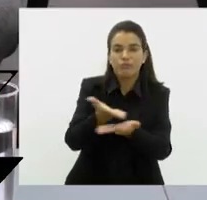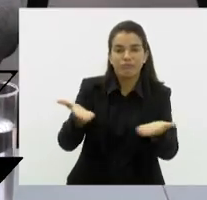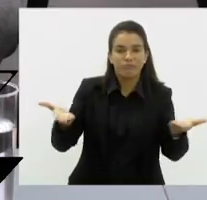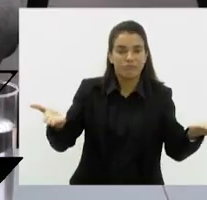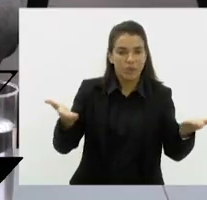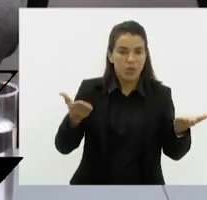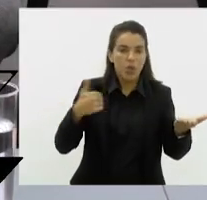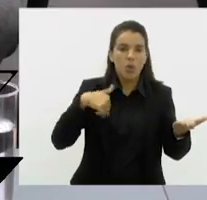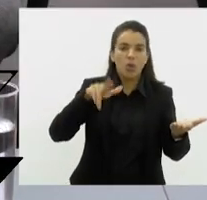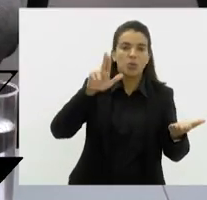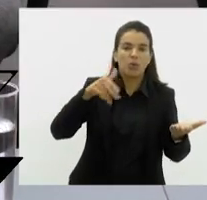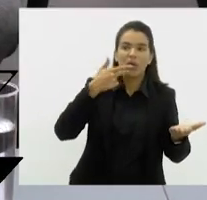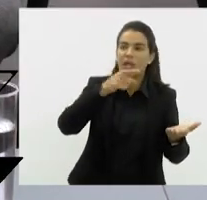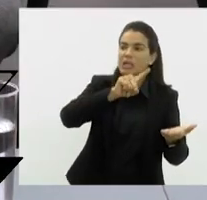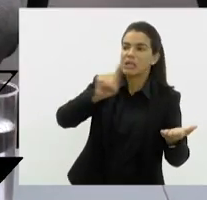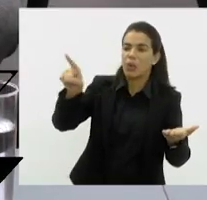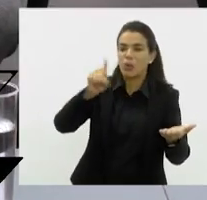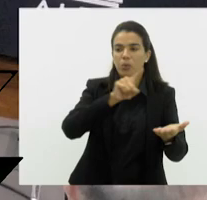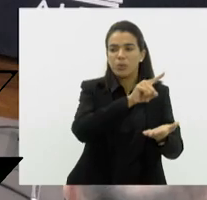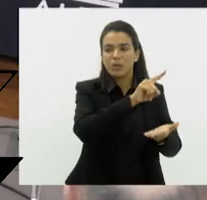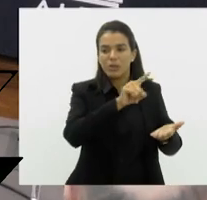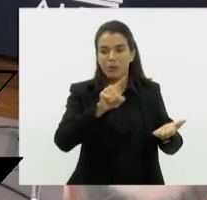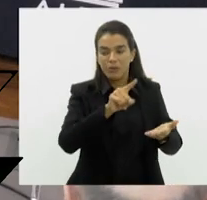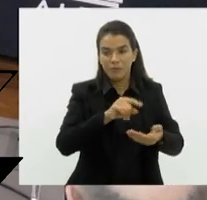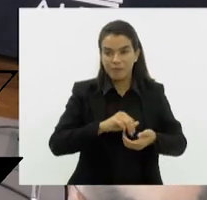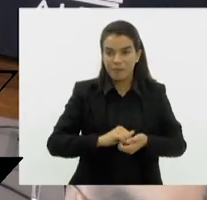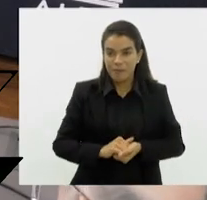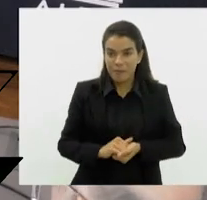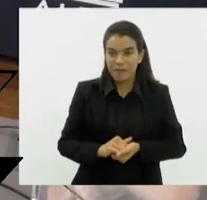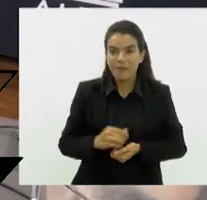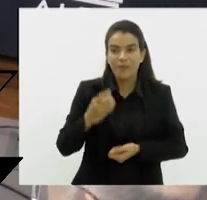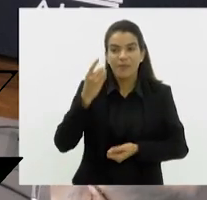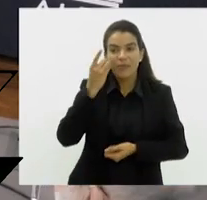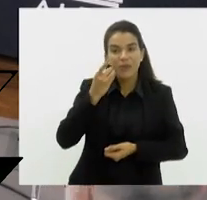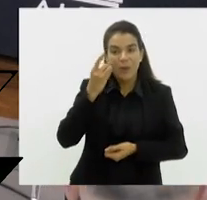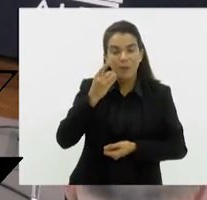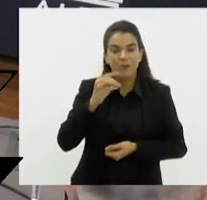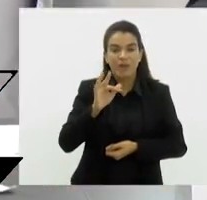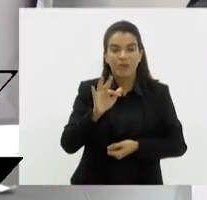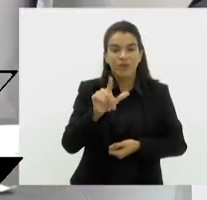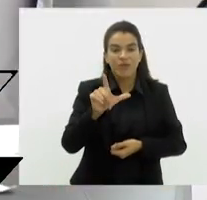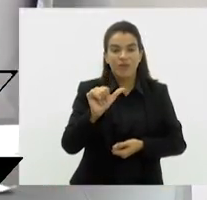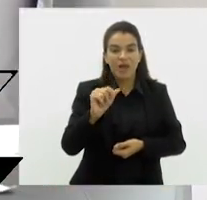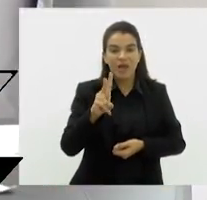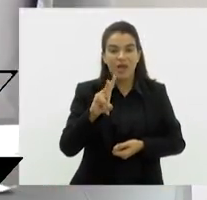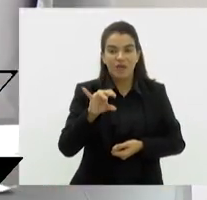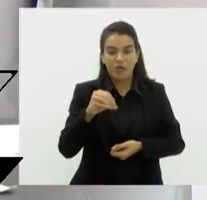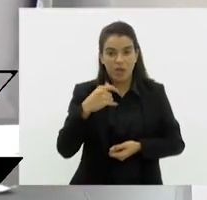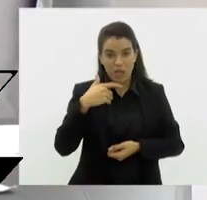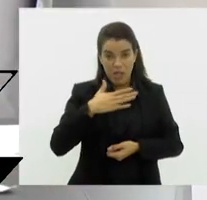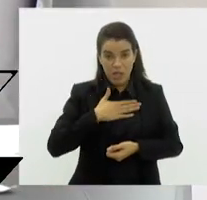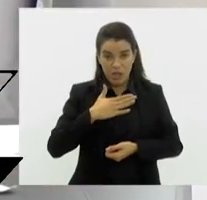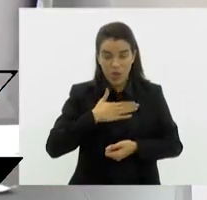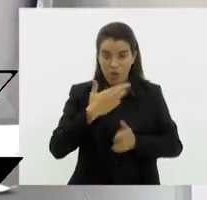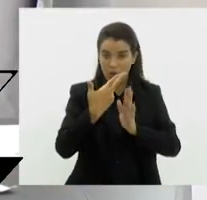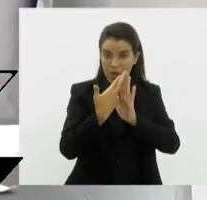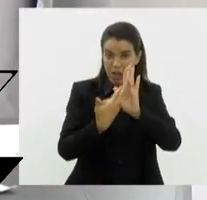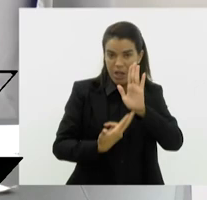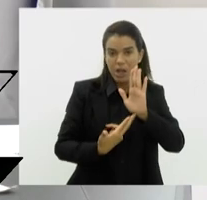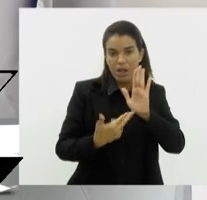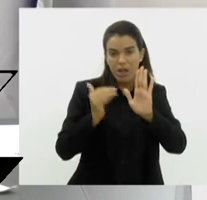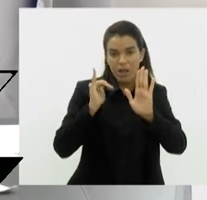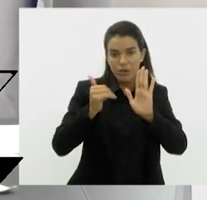autoria ninguém. Saudar o deputado Flávio Serafini. Eu, como fui o relator, se eu não me engano, fui o relator original da